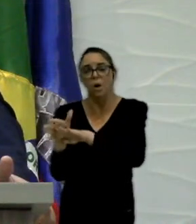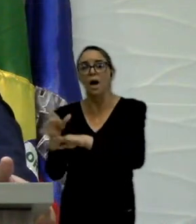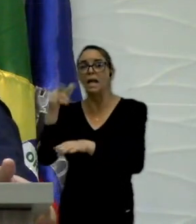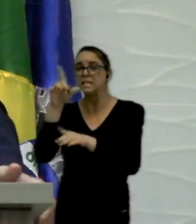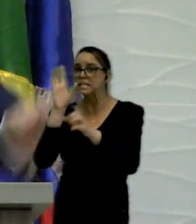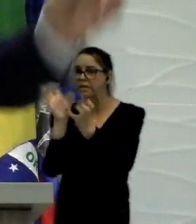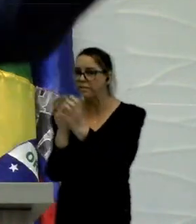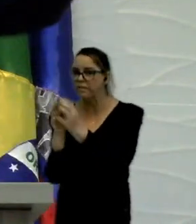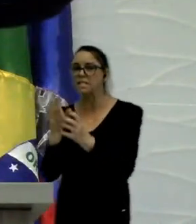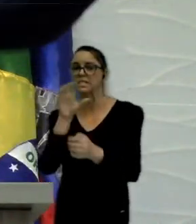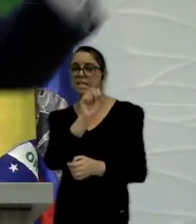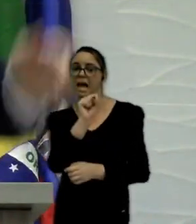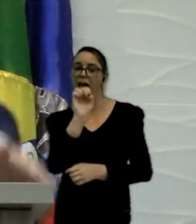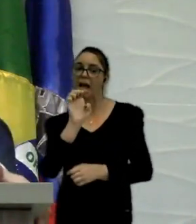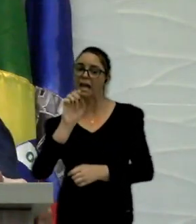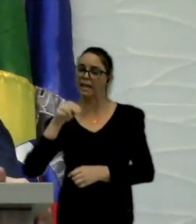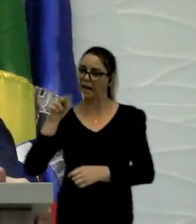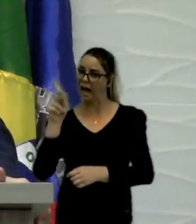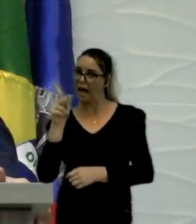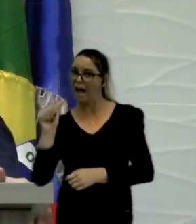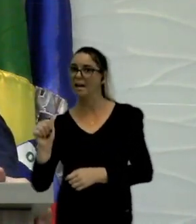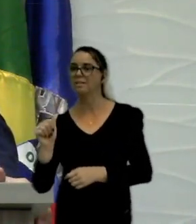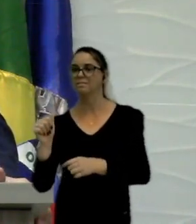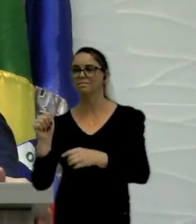uma nova senha e colocou o senhorzinho para a Serra Talhada.